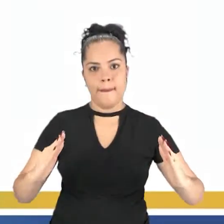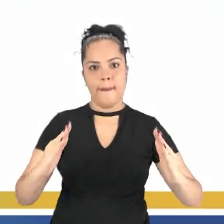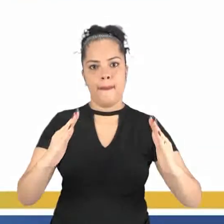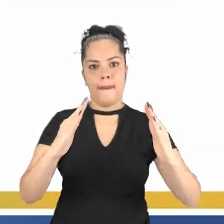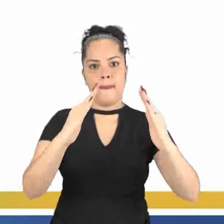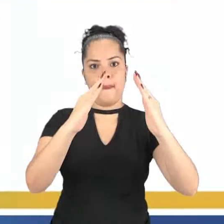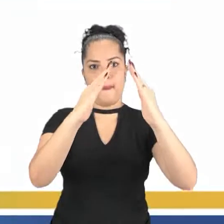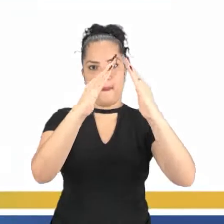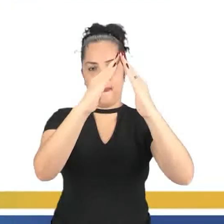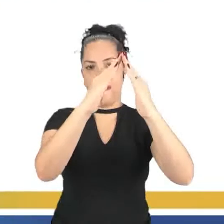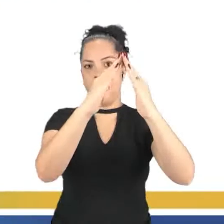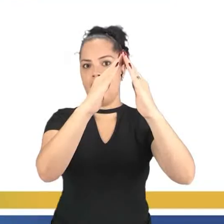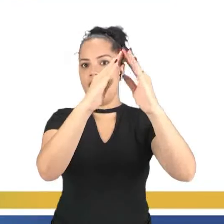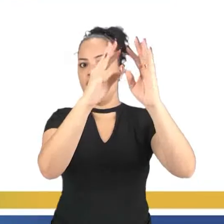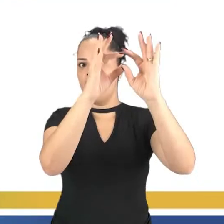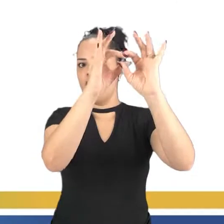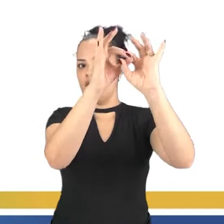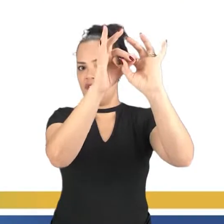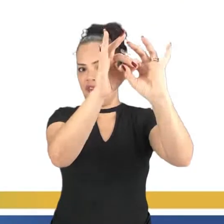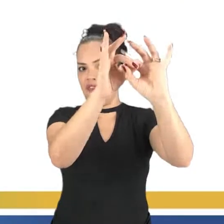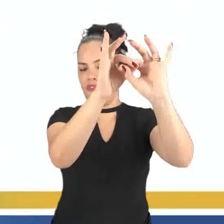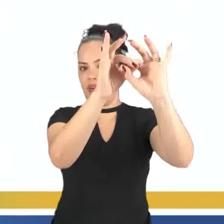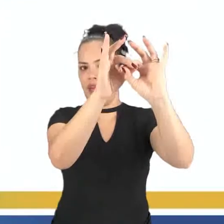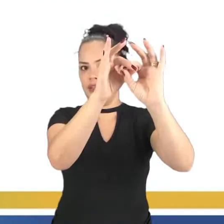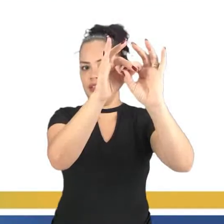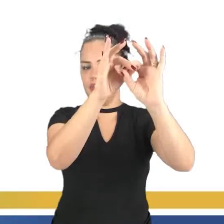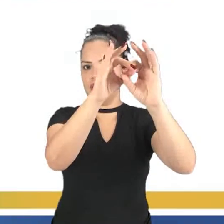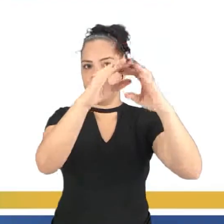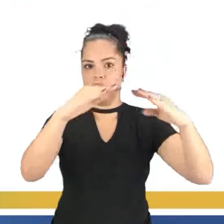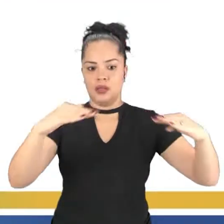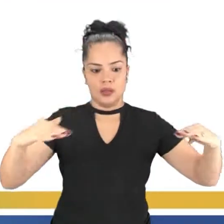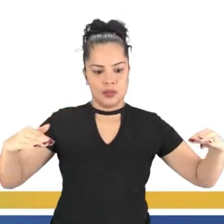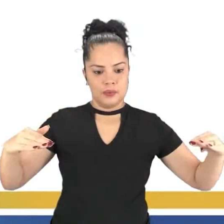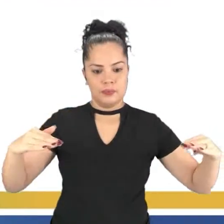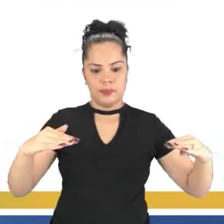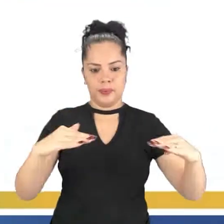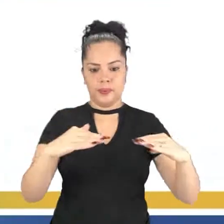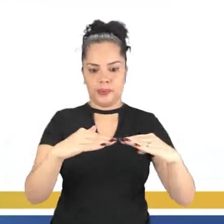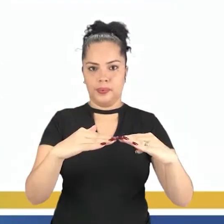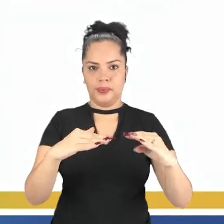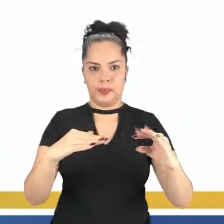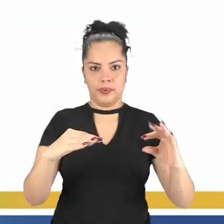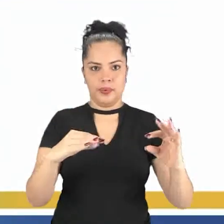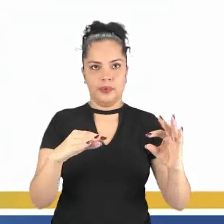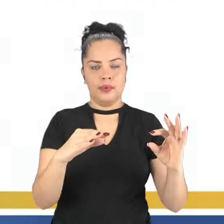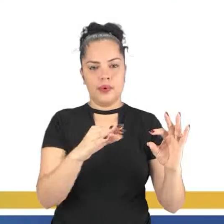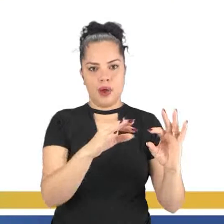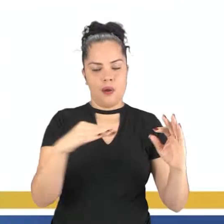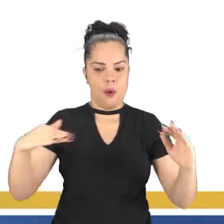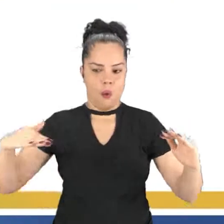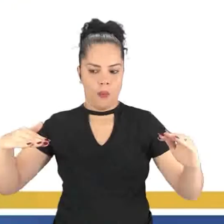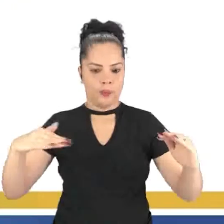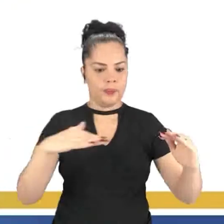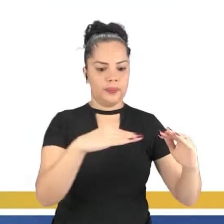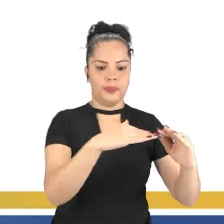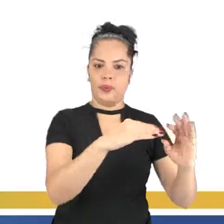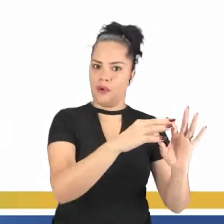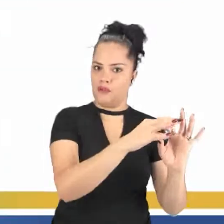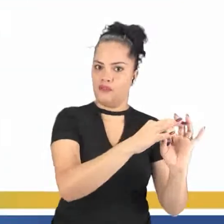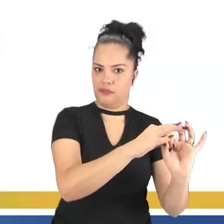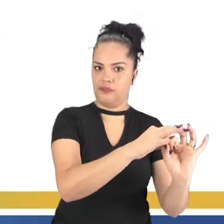do vértice no polígono da base se dá em seu centro, né? O polígono da base ali é um polígono